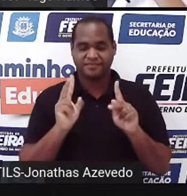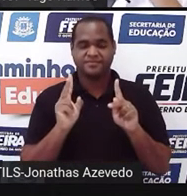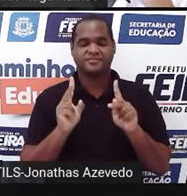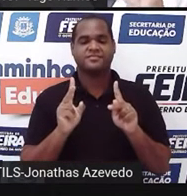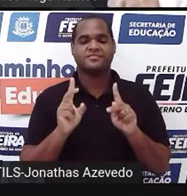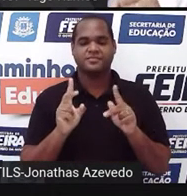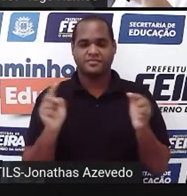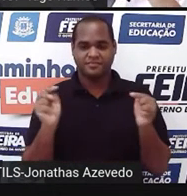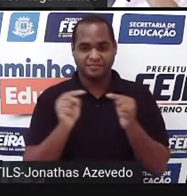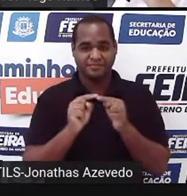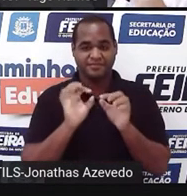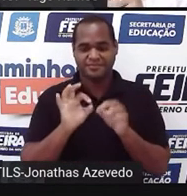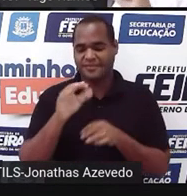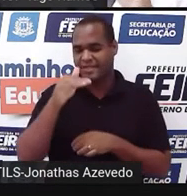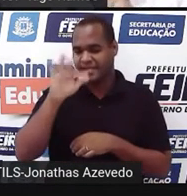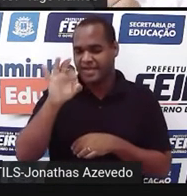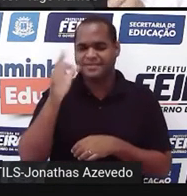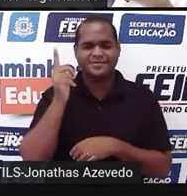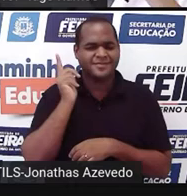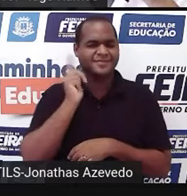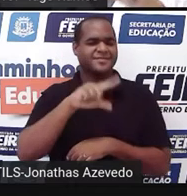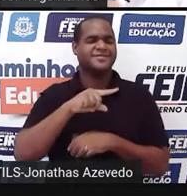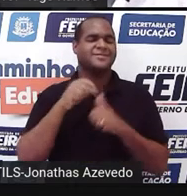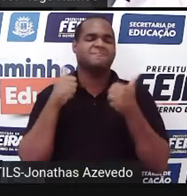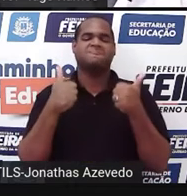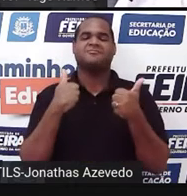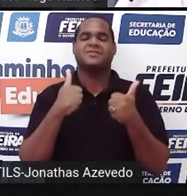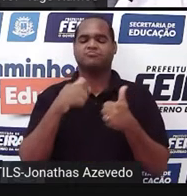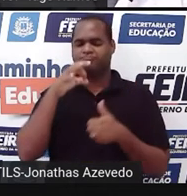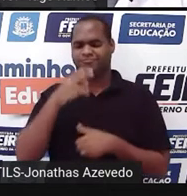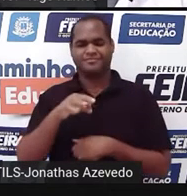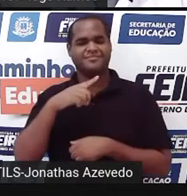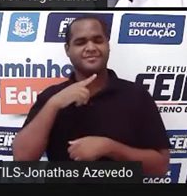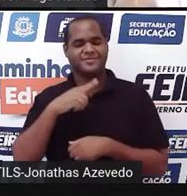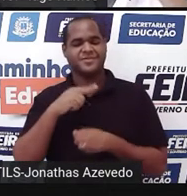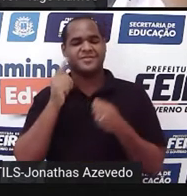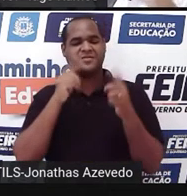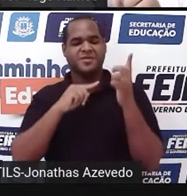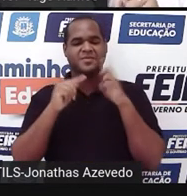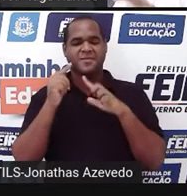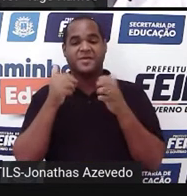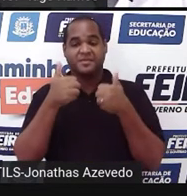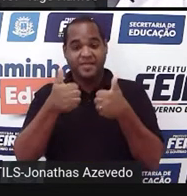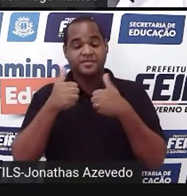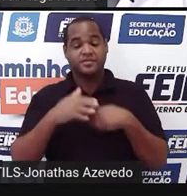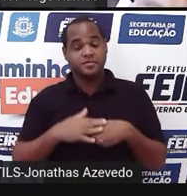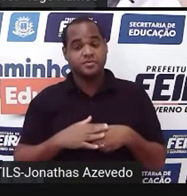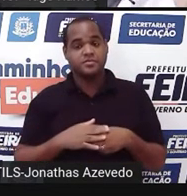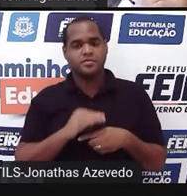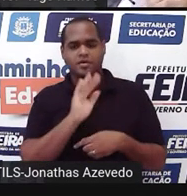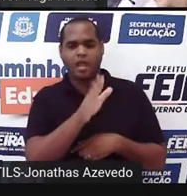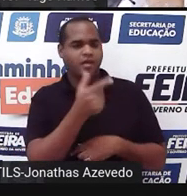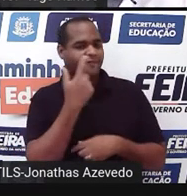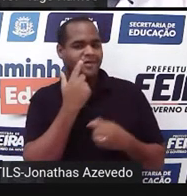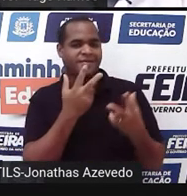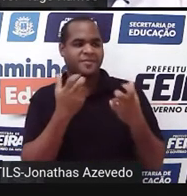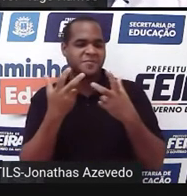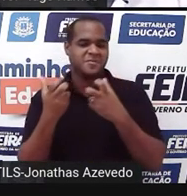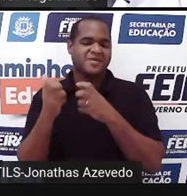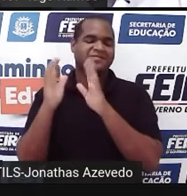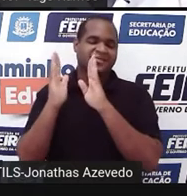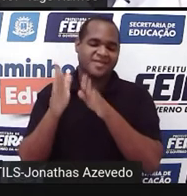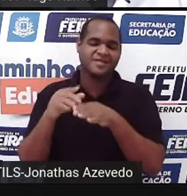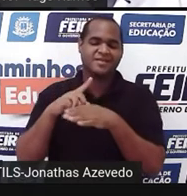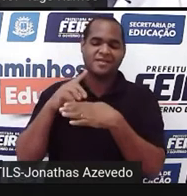é o nota 10 para você que acertou e eu tenho certeza que você acertou porque a gente já vem vendo isso